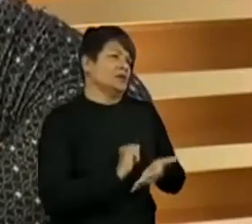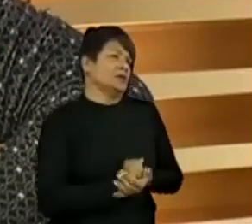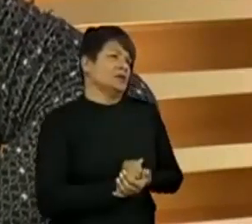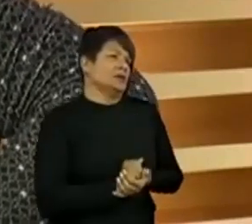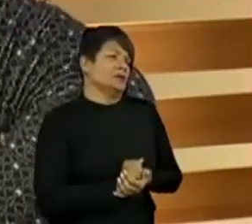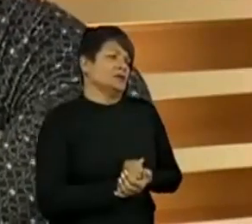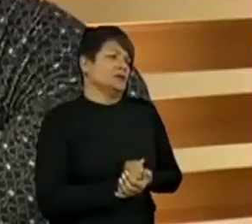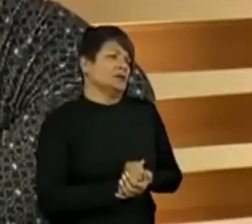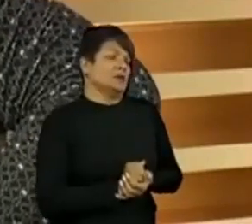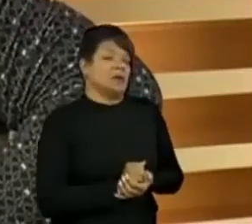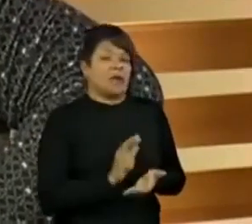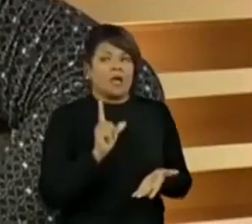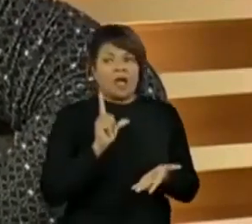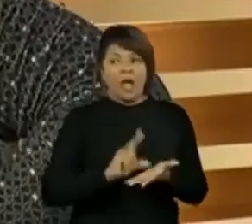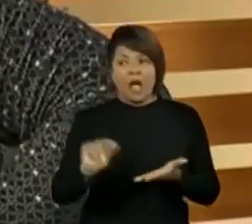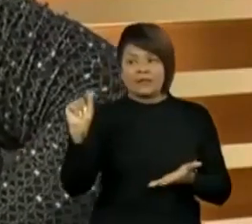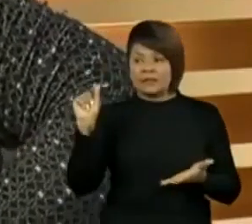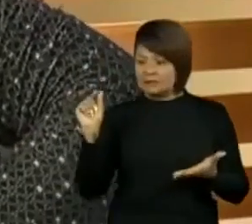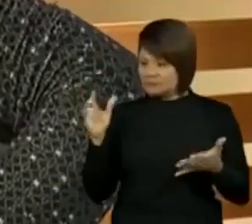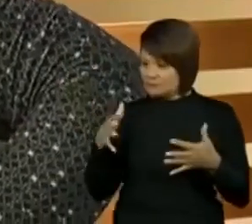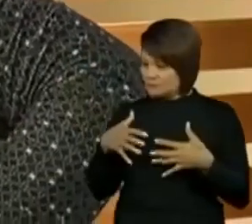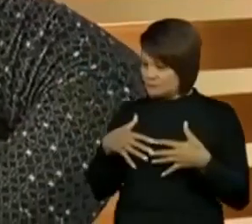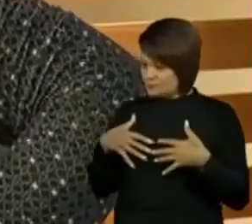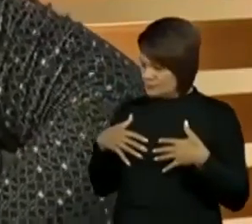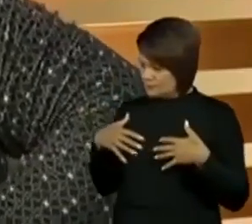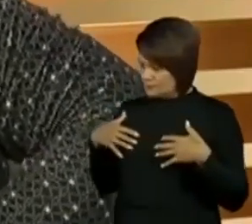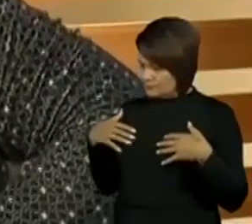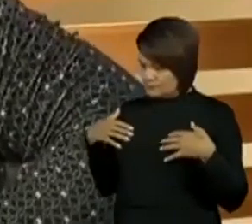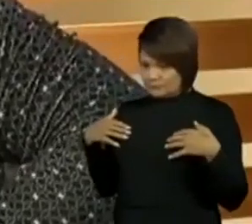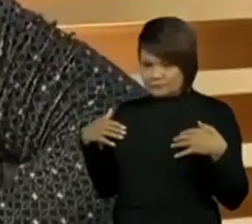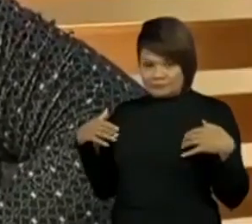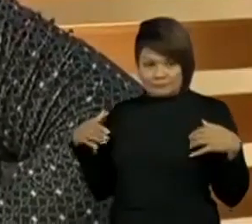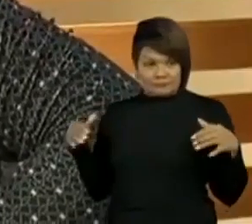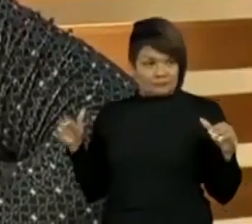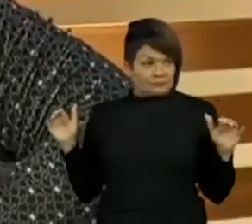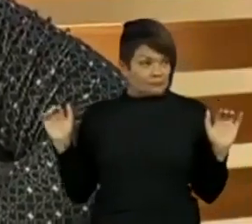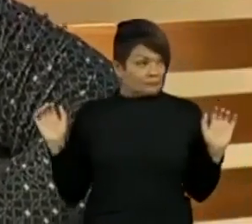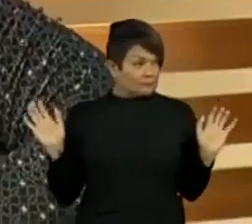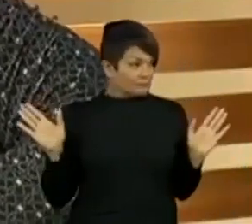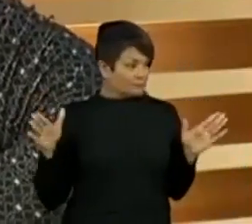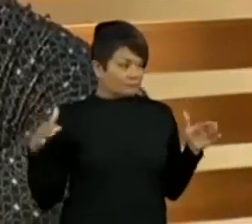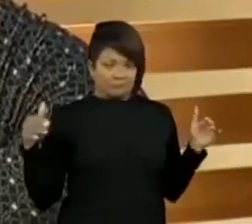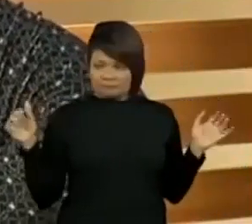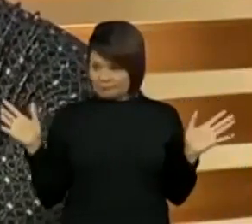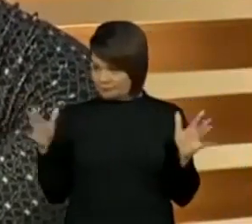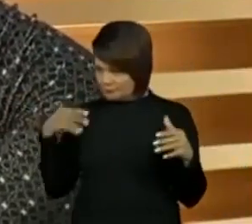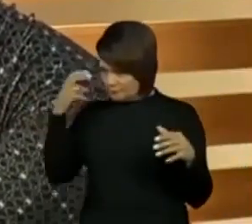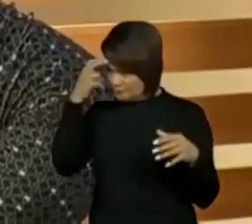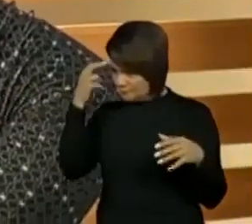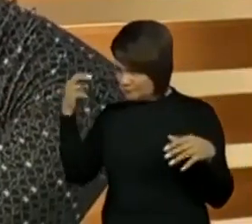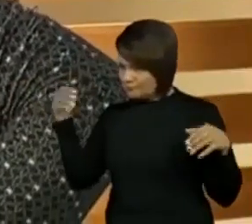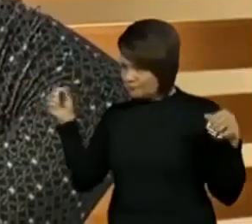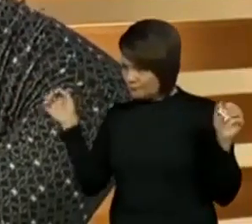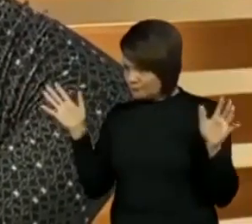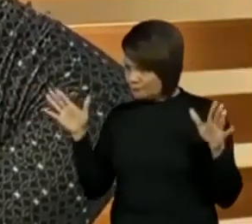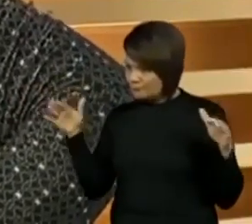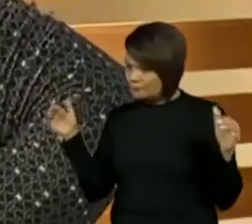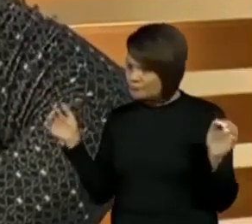A águia ficou envaidecida de ser chamada de inteligente. Logo baixou a